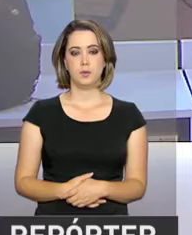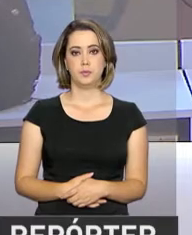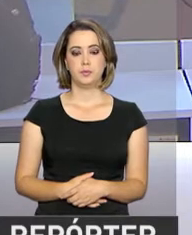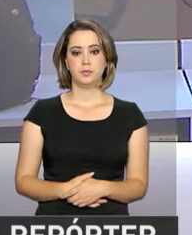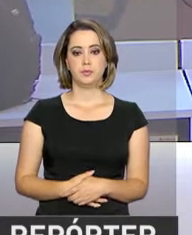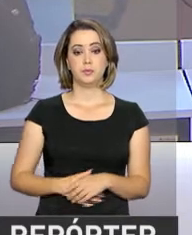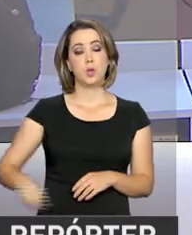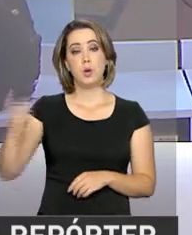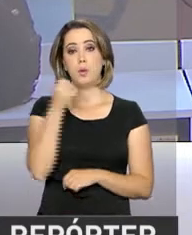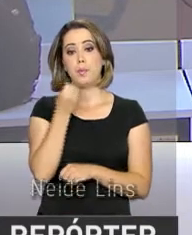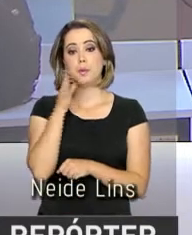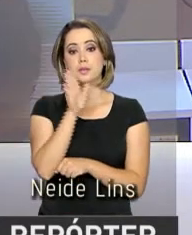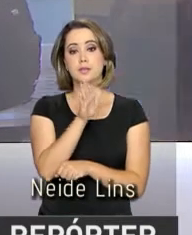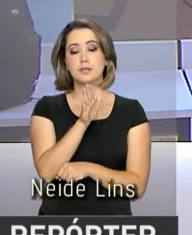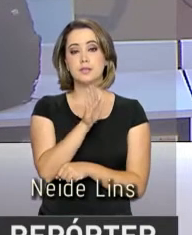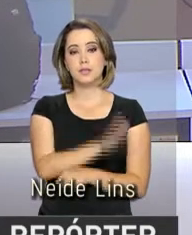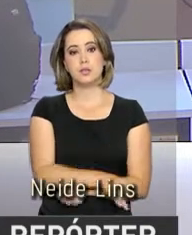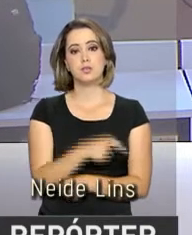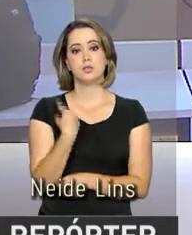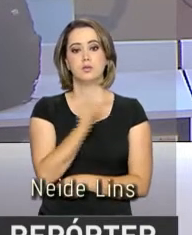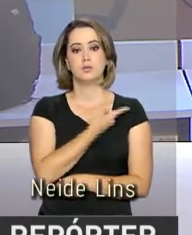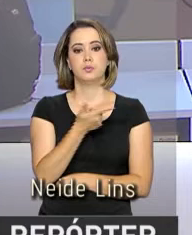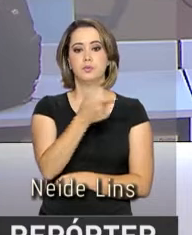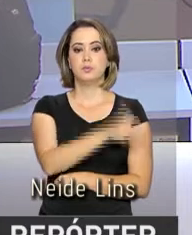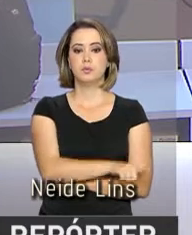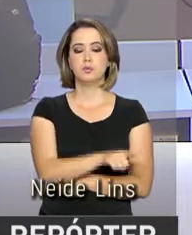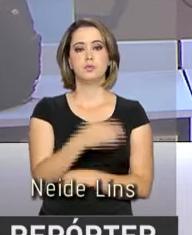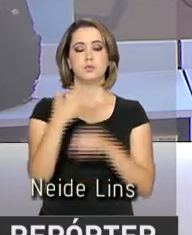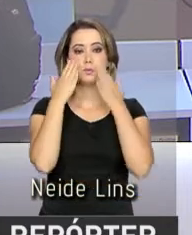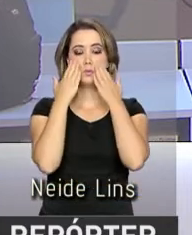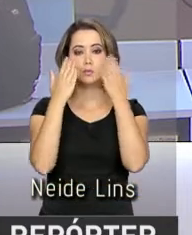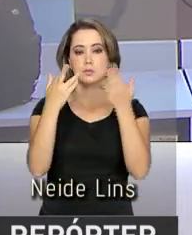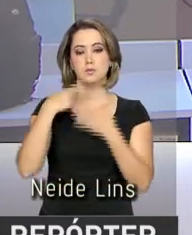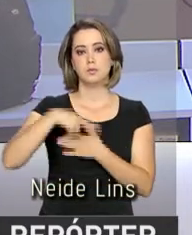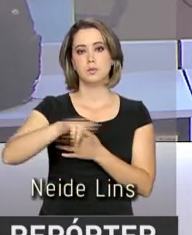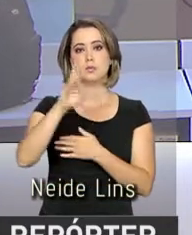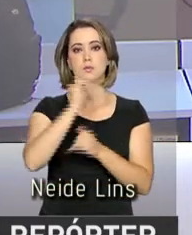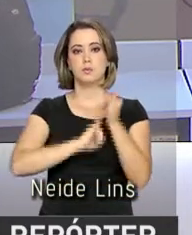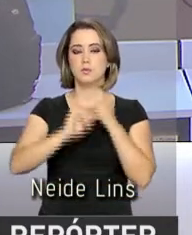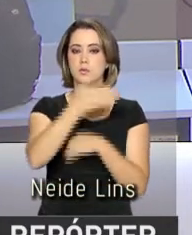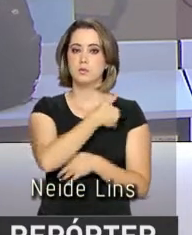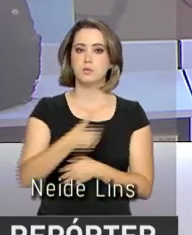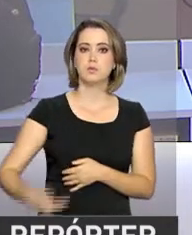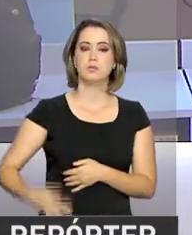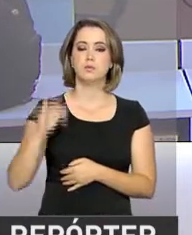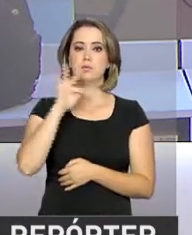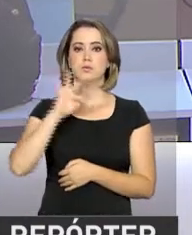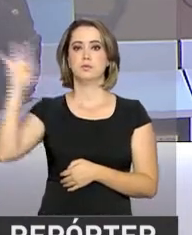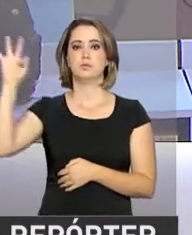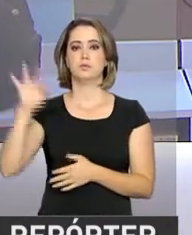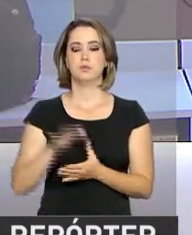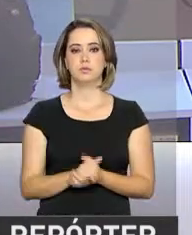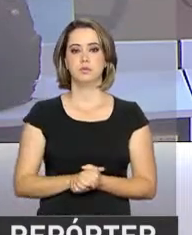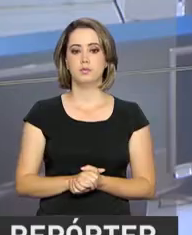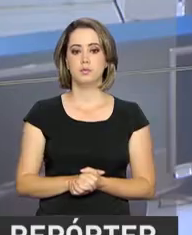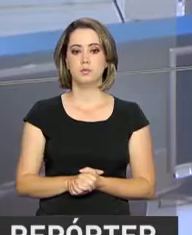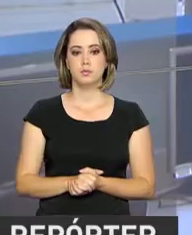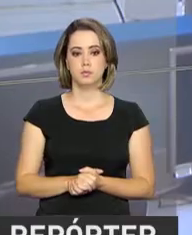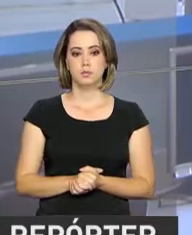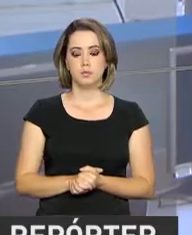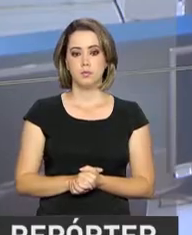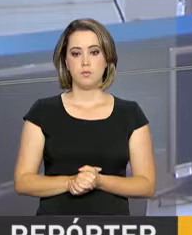olá boa tarde estamos de volta com mais uma edição do repórter nbr e as notícias do governo federal